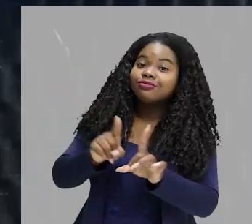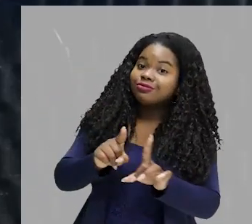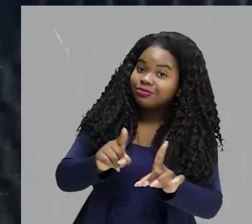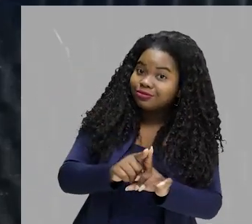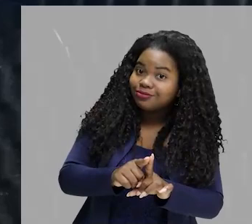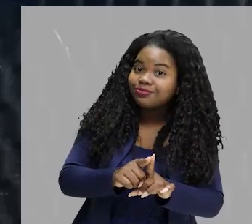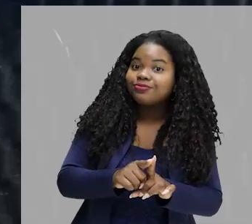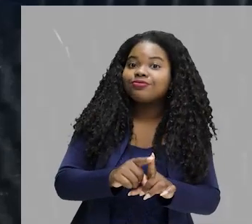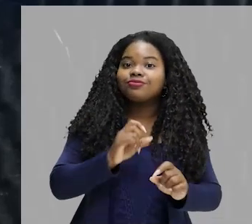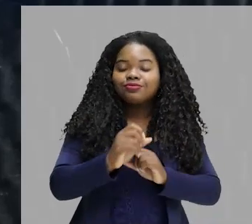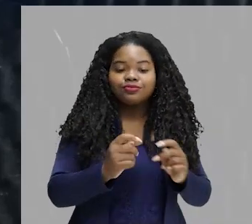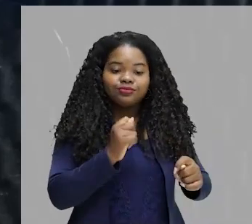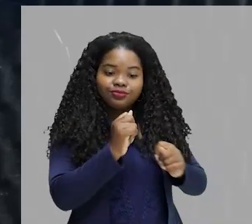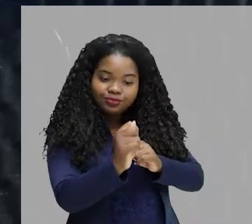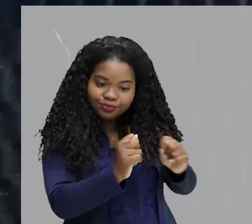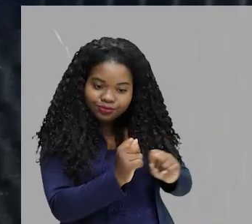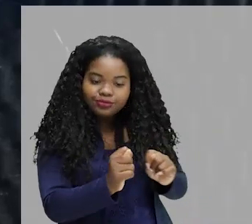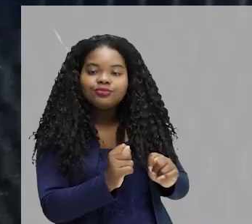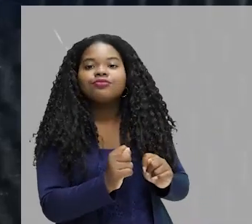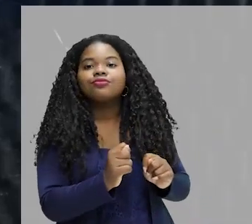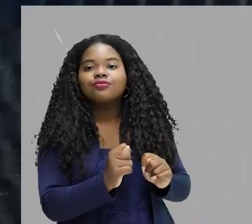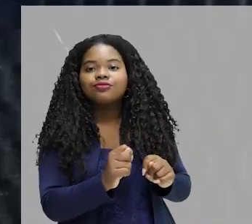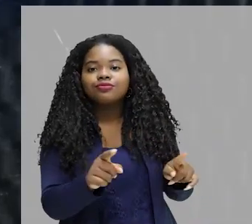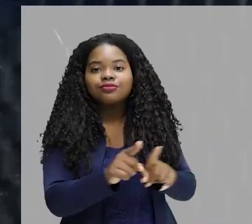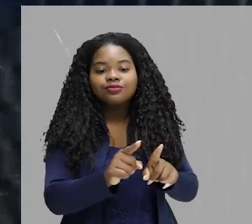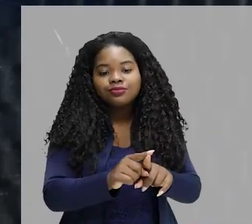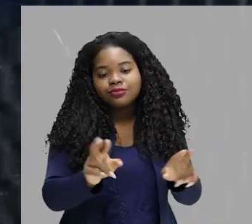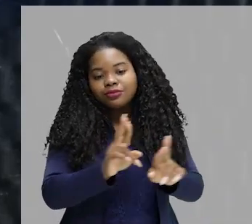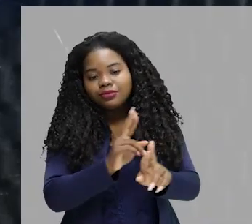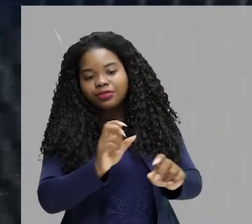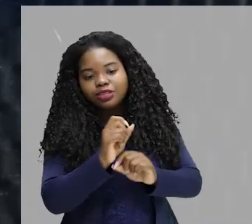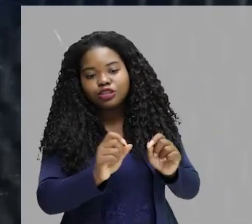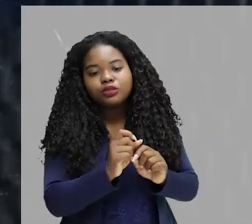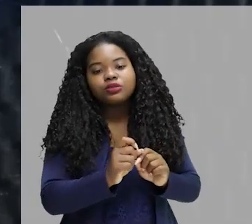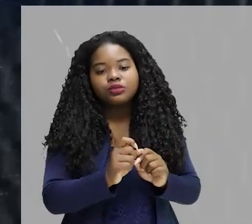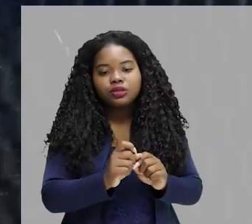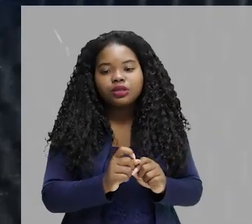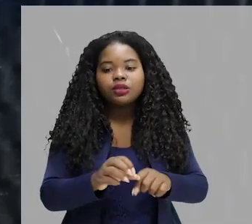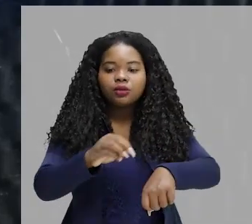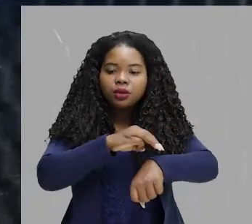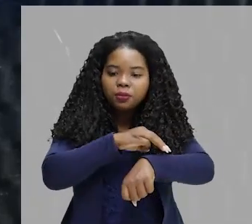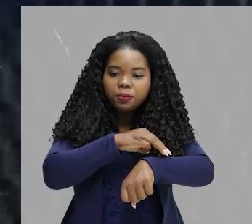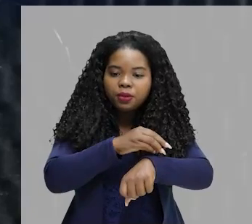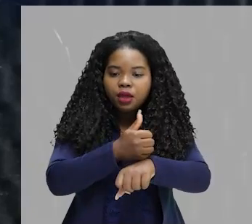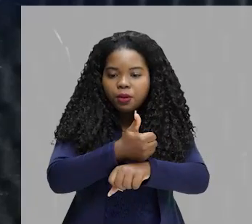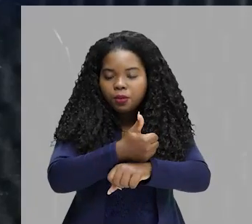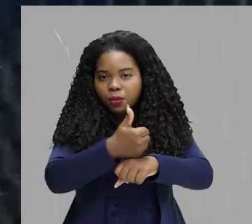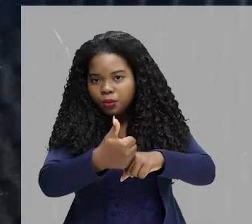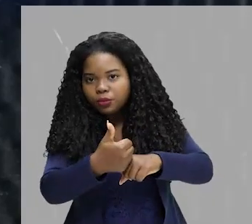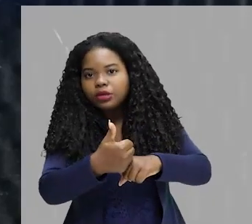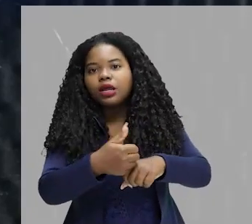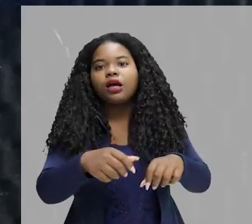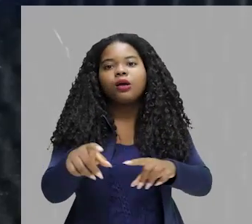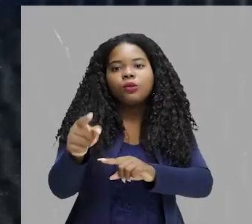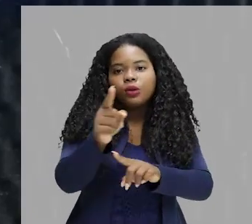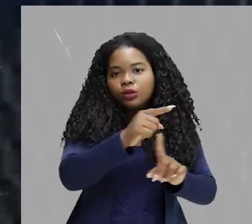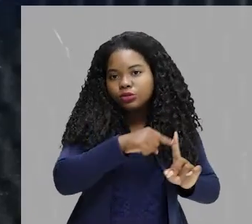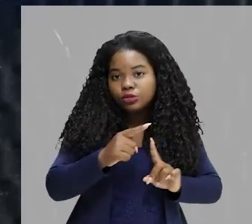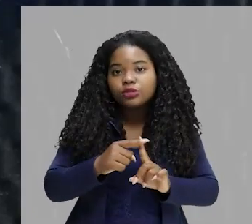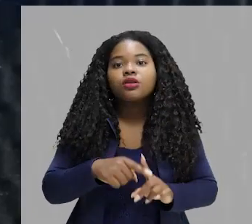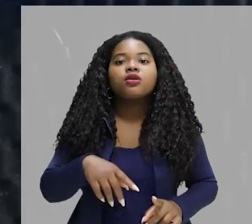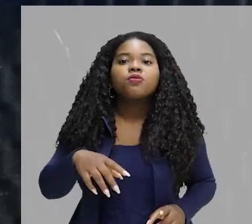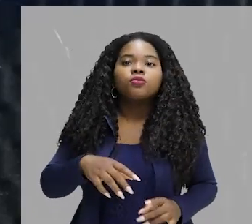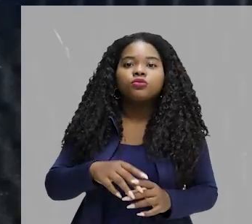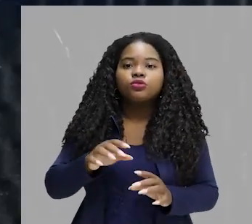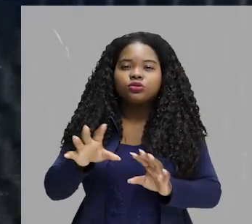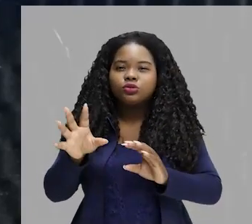questão socioeconômica. Também são as questões relacionadas à moralidade, aos tipos de conhecimento. Ou seja, são várias